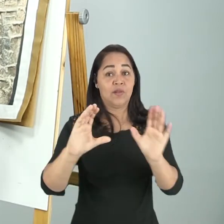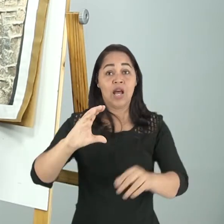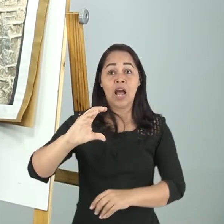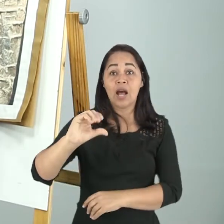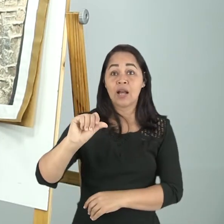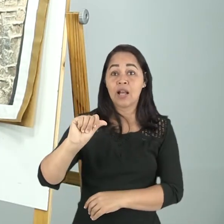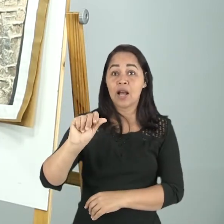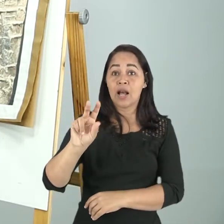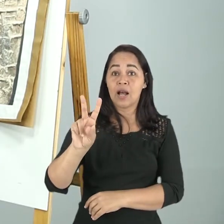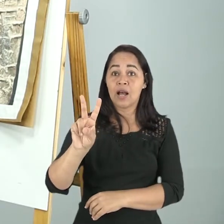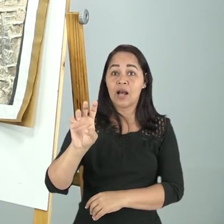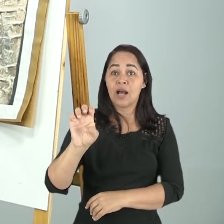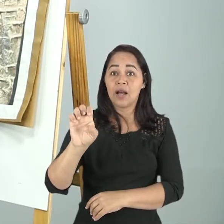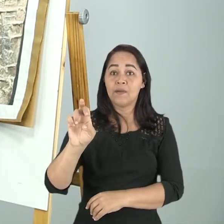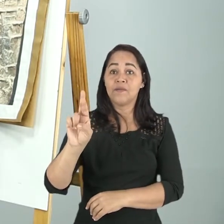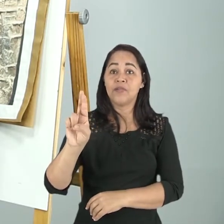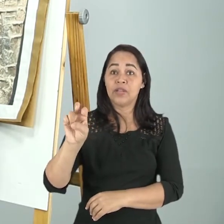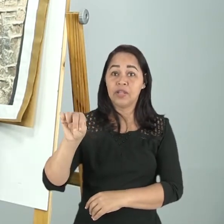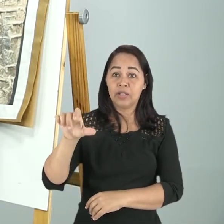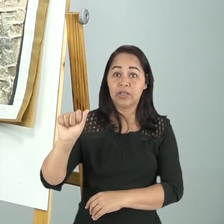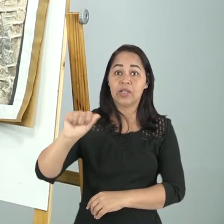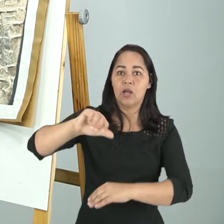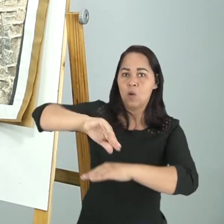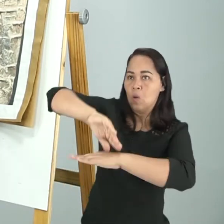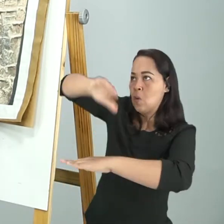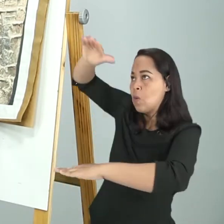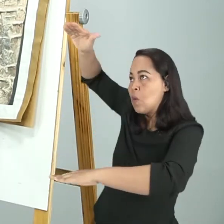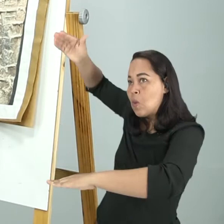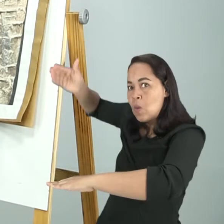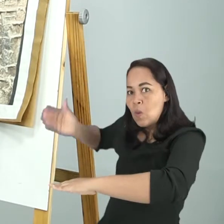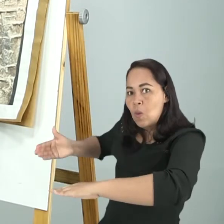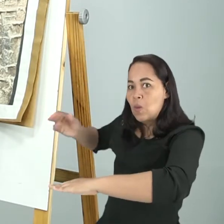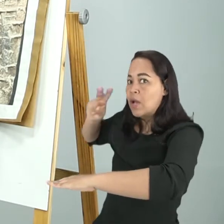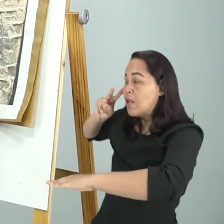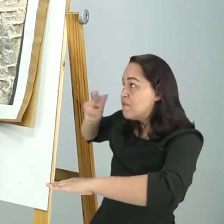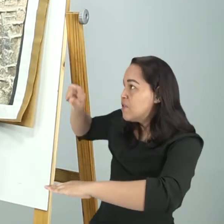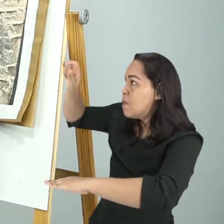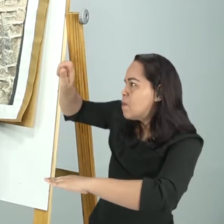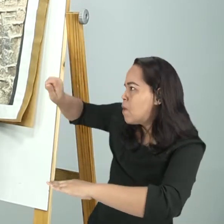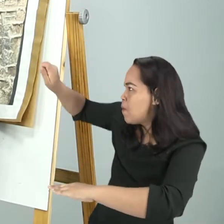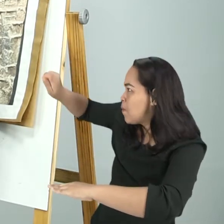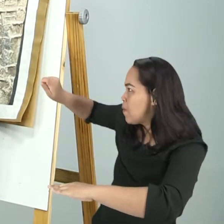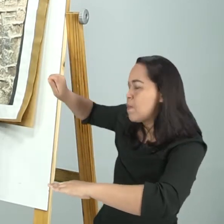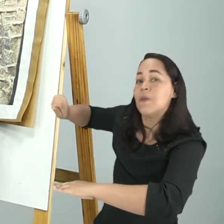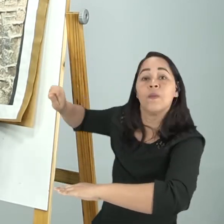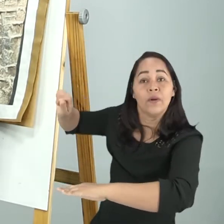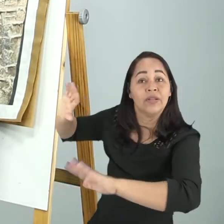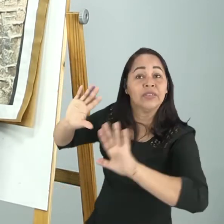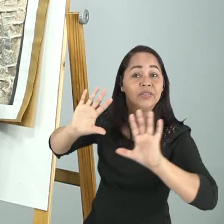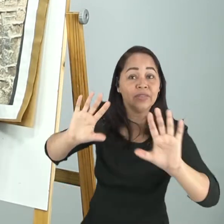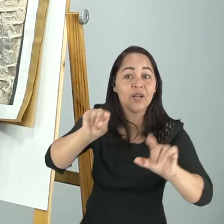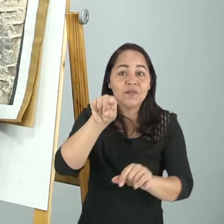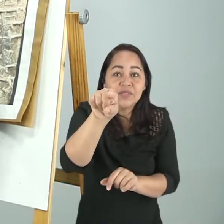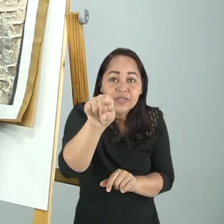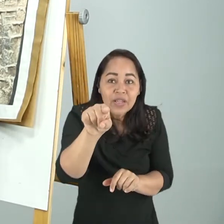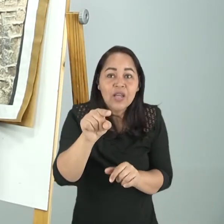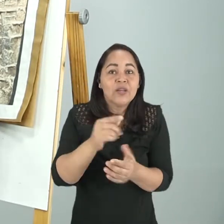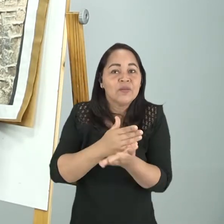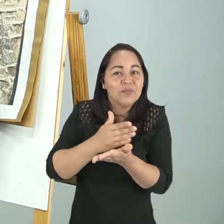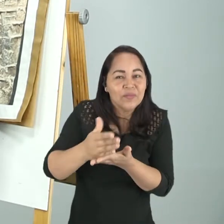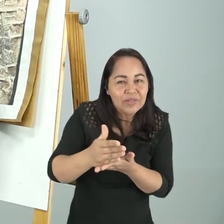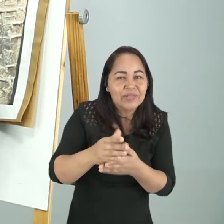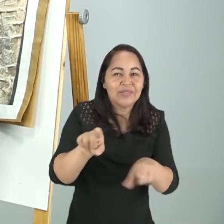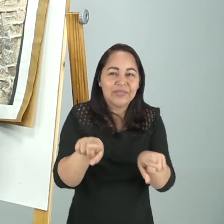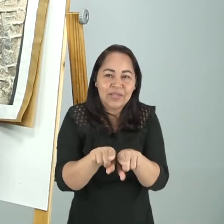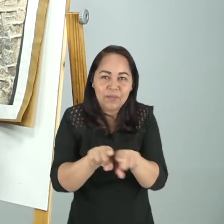E você também, né, quando estava aprendendo lá a escrever, fazer aqueles garranchinhos, né, aquelas garatujas, aquelas coisinhas,